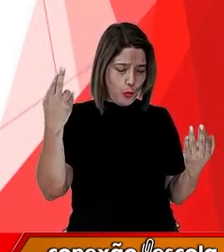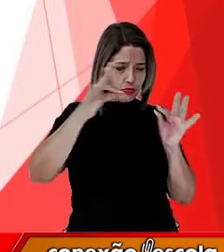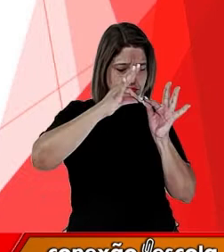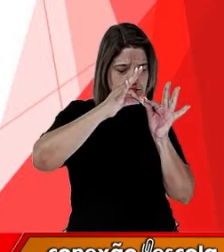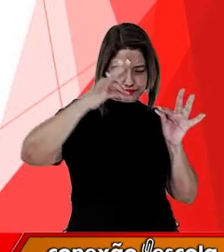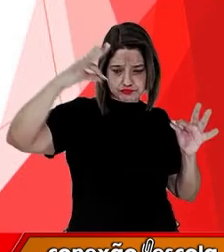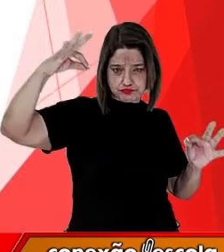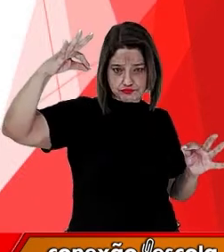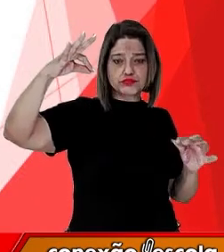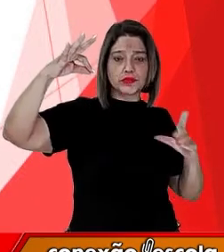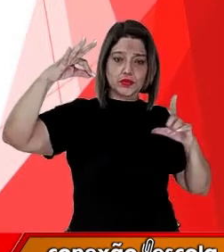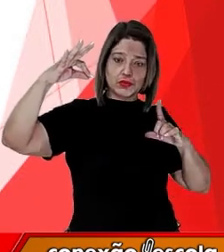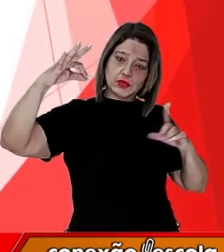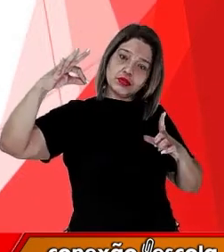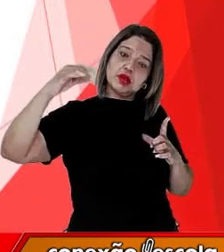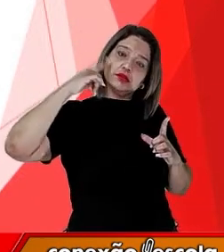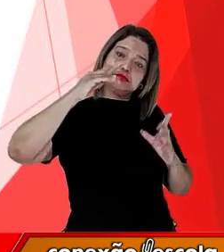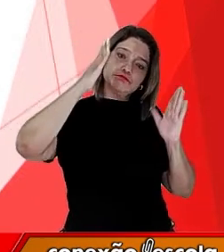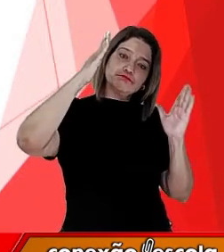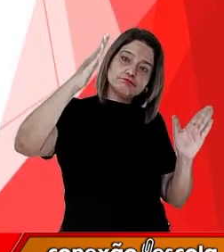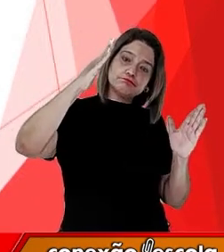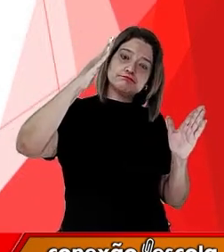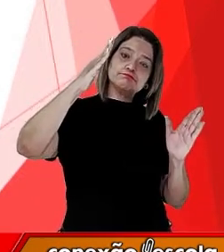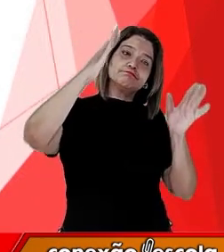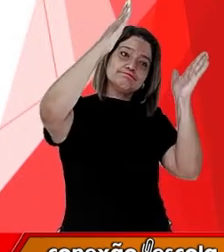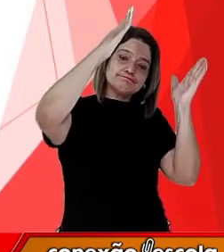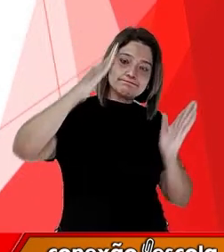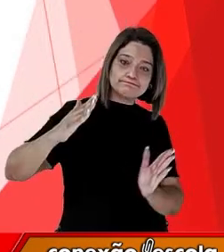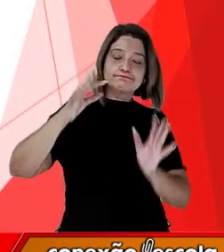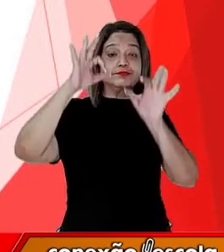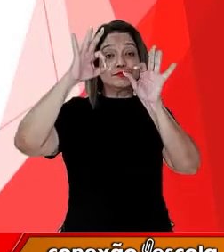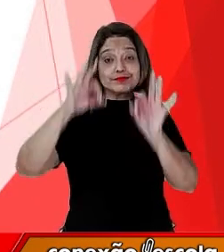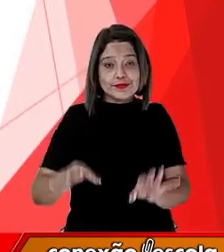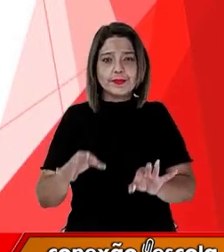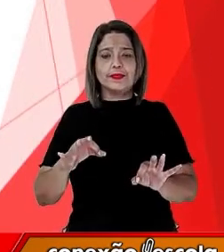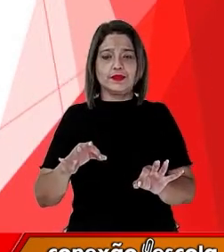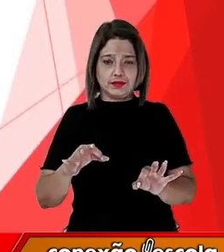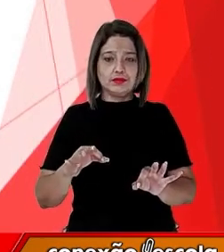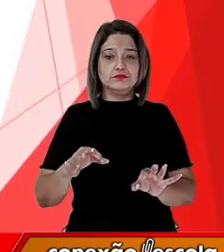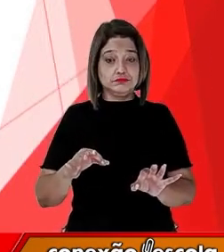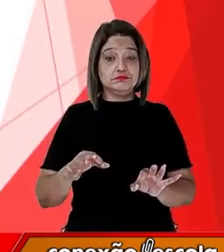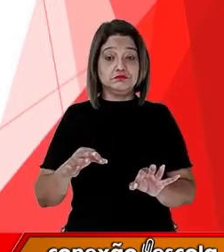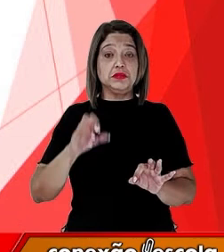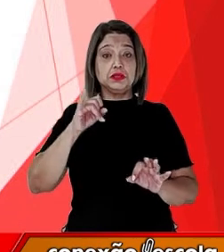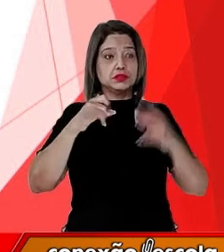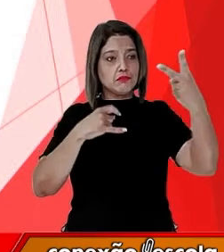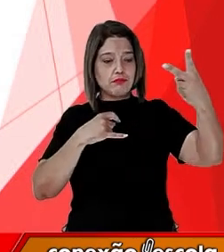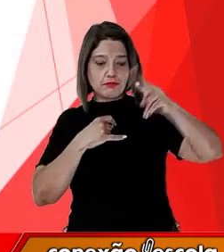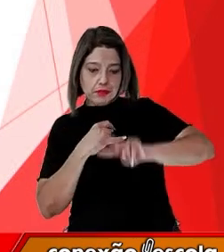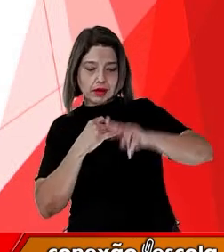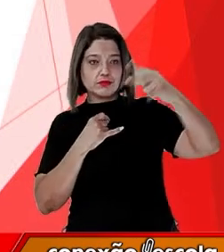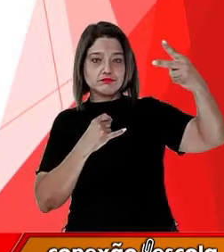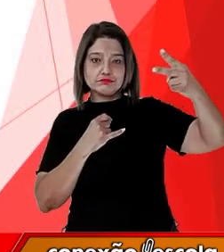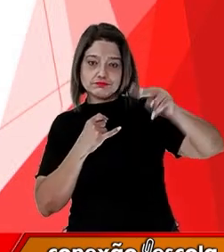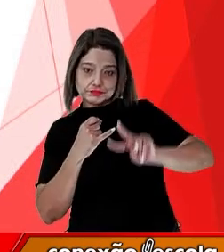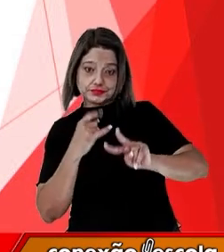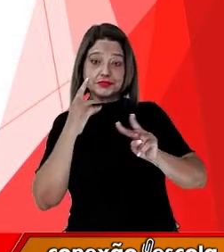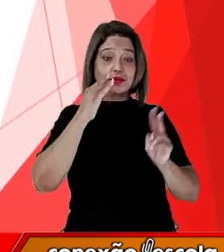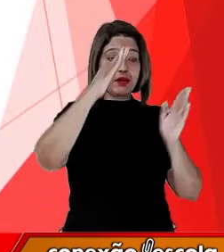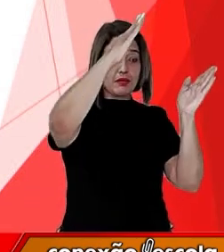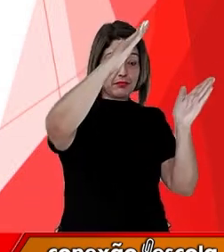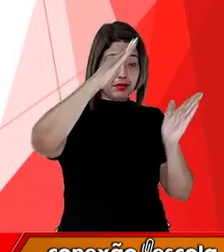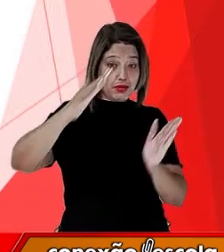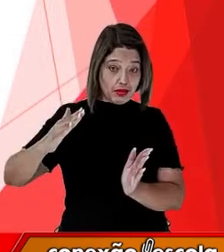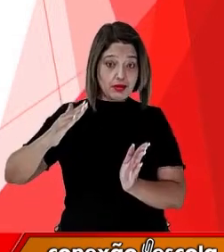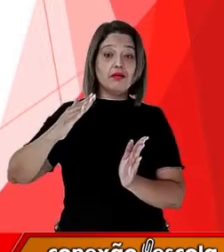ele se encontra à mesma distância do eixo, se colocados em um ângulo de 90 graus. Né? Essa distância daqui até aqui